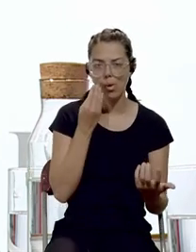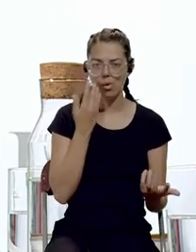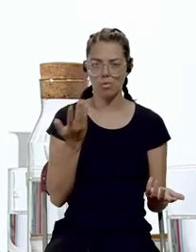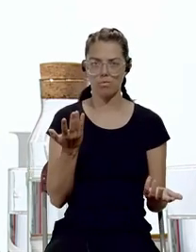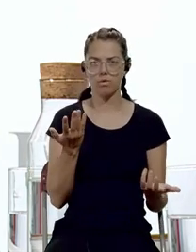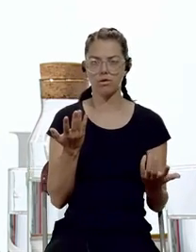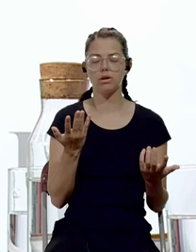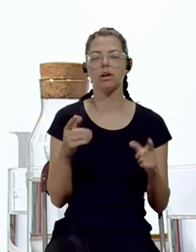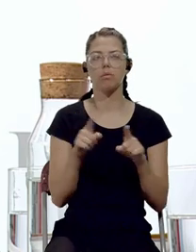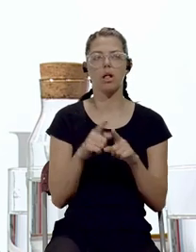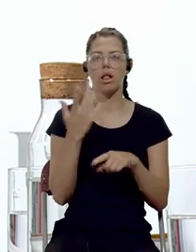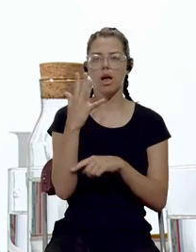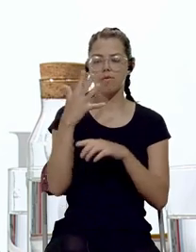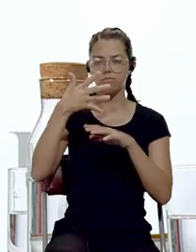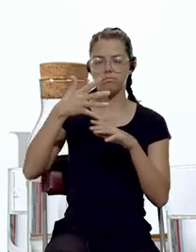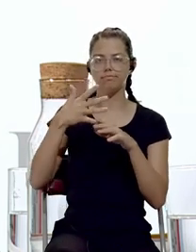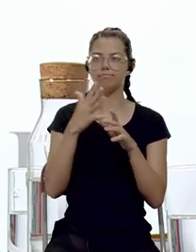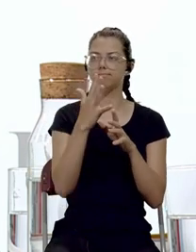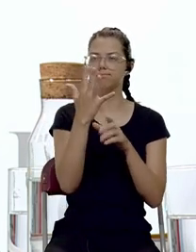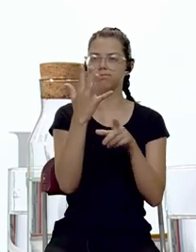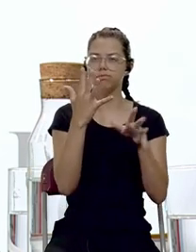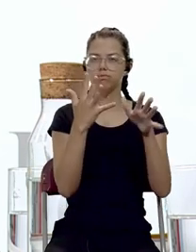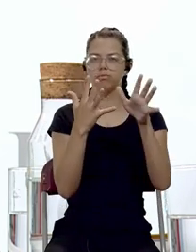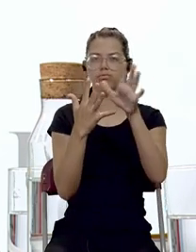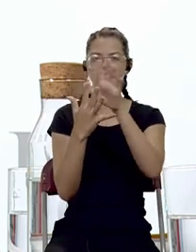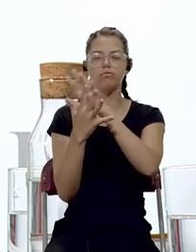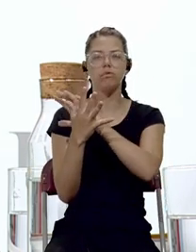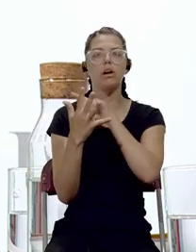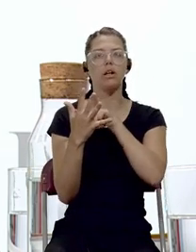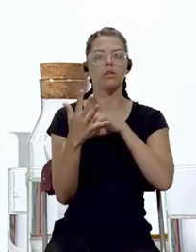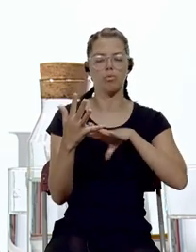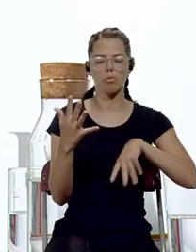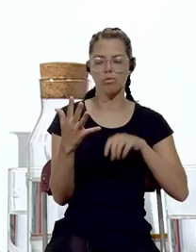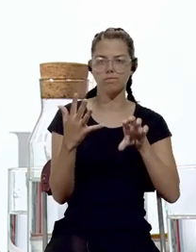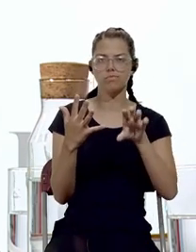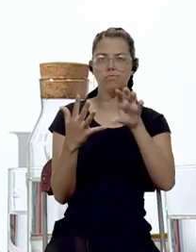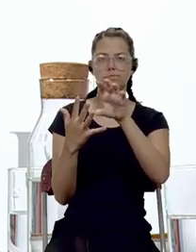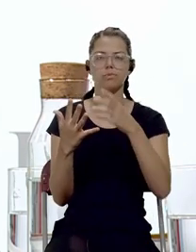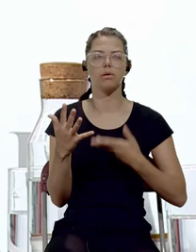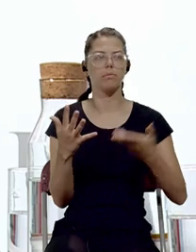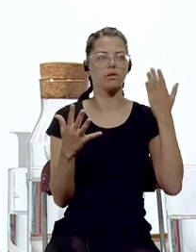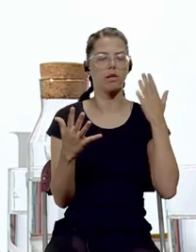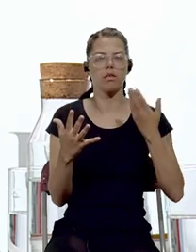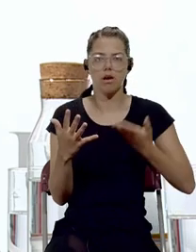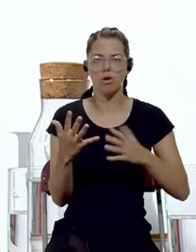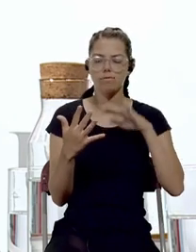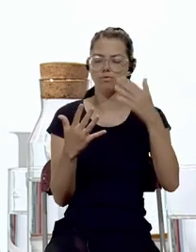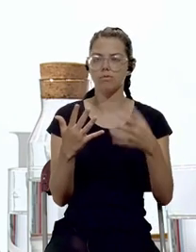árvore genealógica, numa coisa um bocadinho maior até do que o meu mundo hoje e o meu presente.